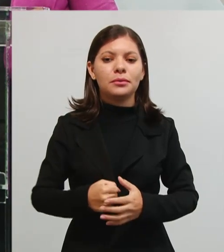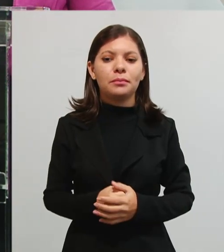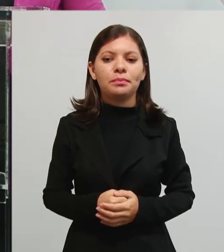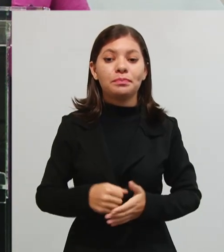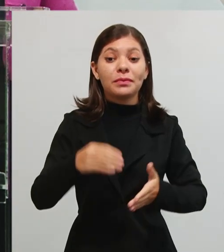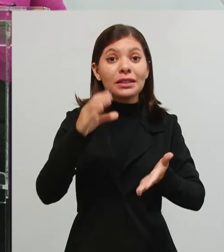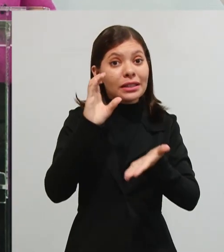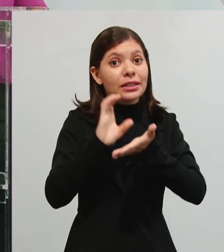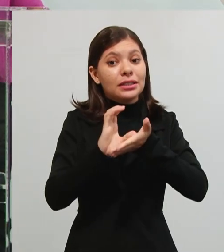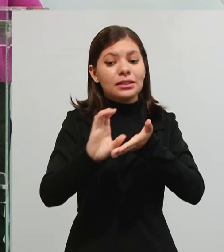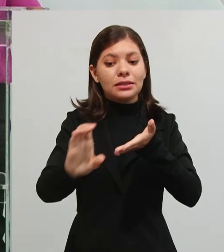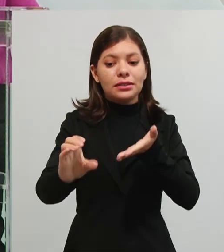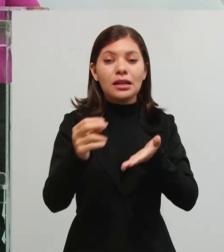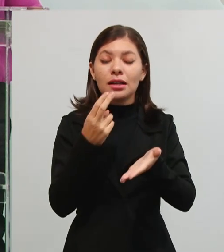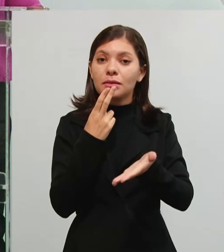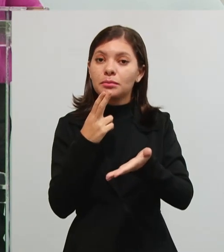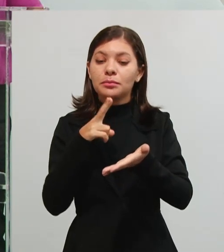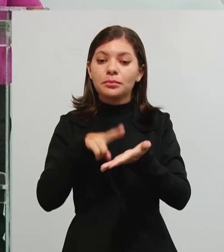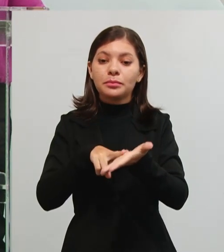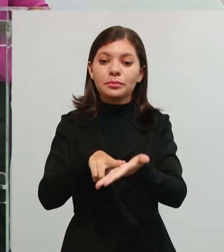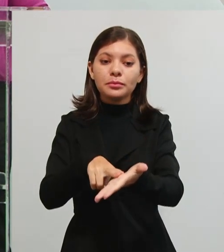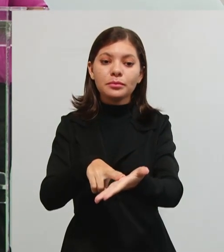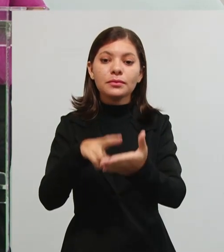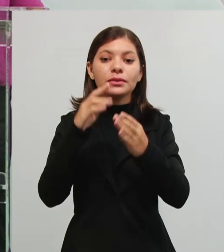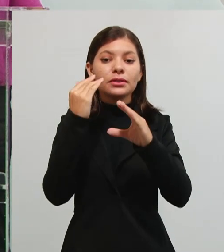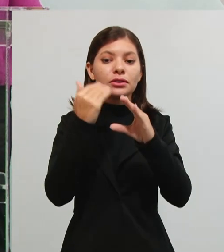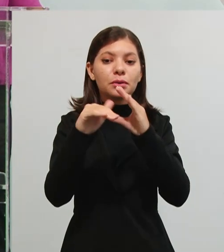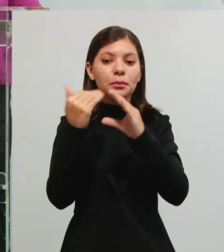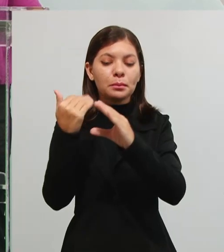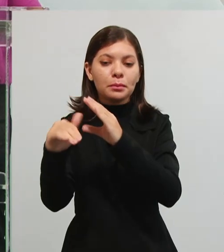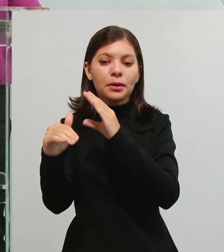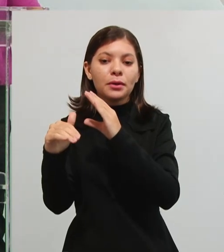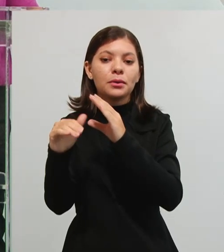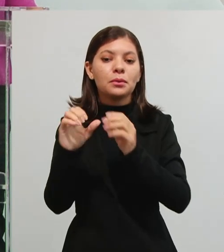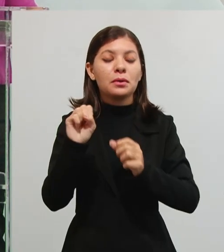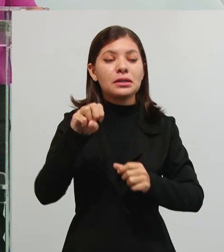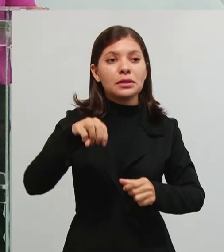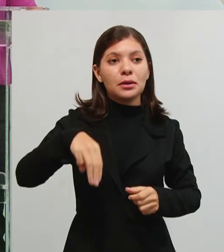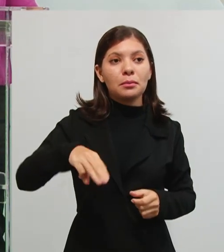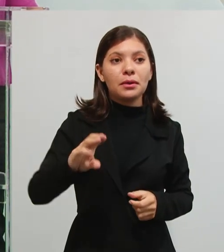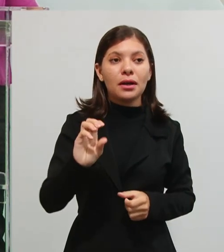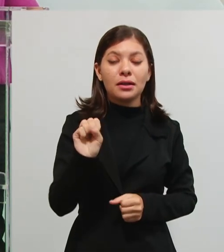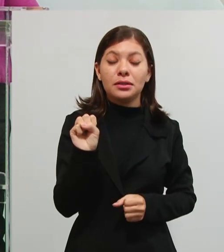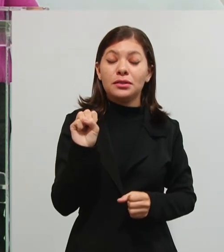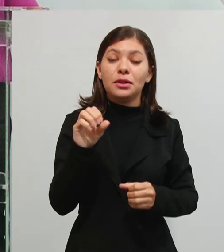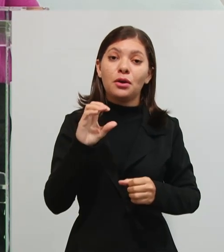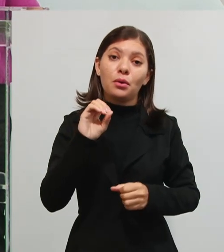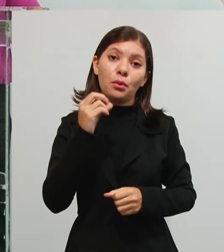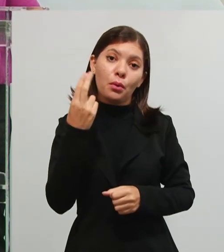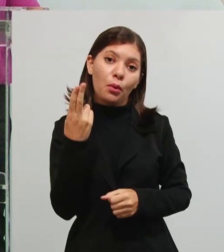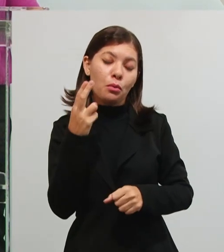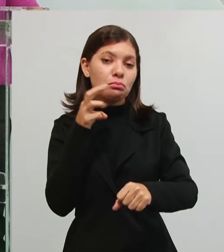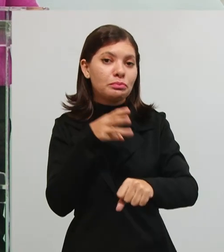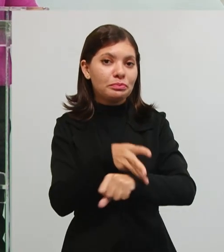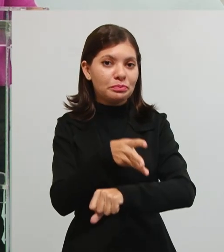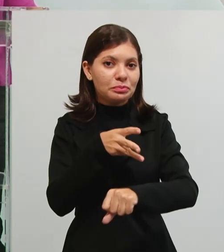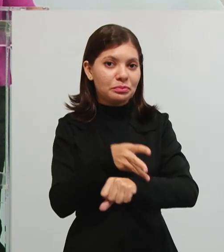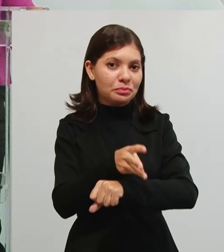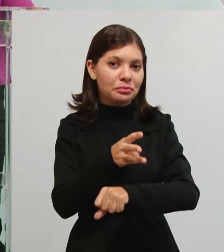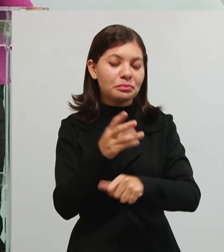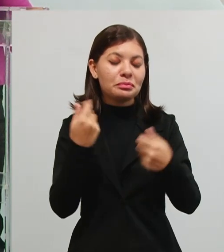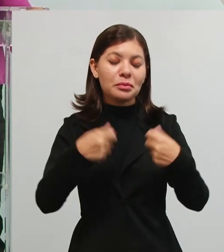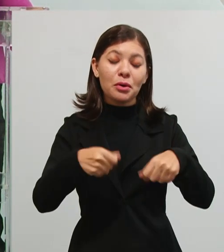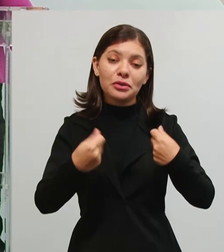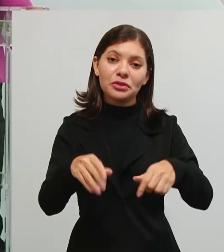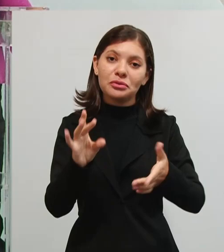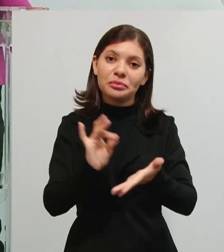chega a cartinha, chega lá o e-mail, chega o SMS, pode ser até mesmo pelo WhatsApp, não é